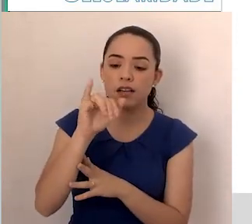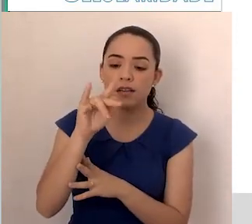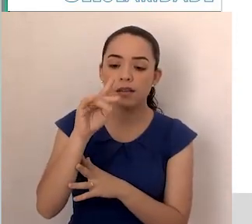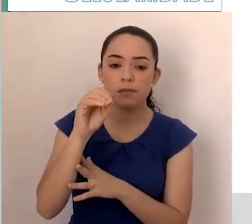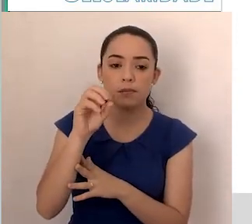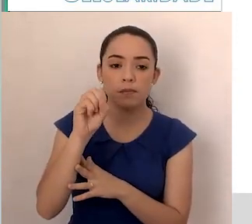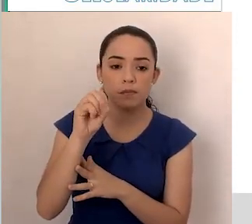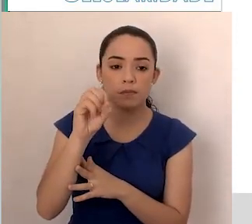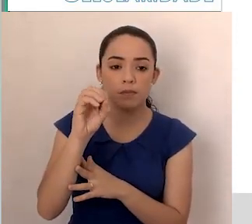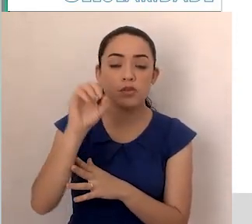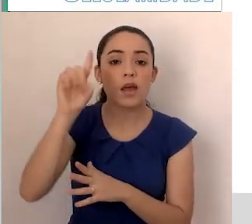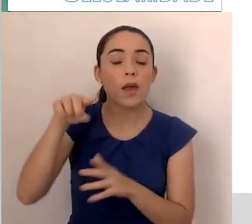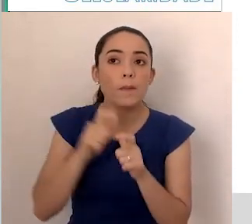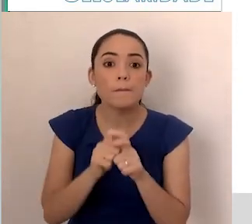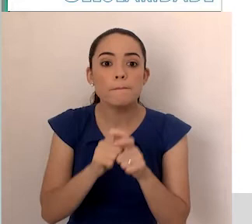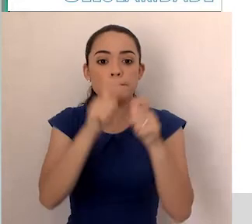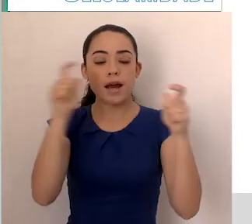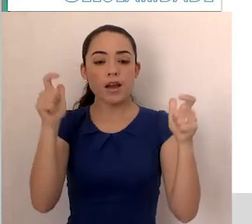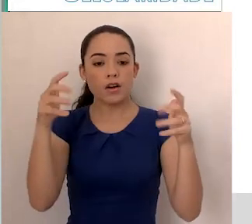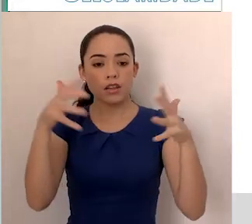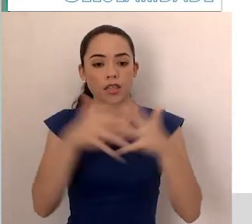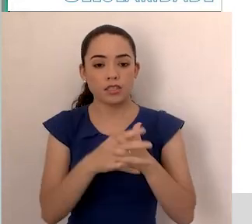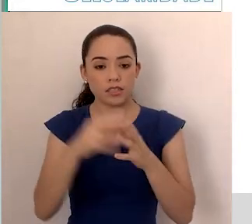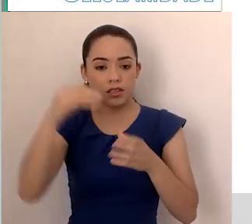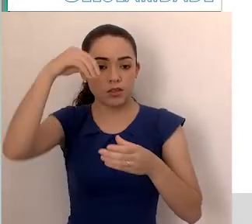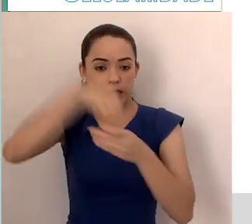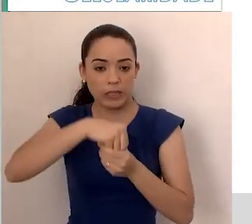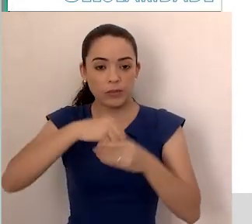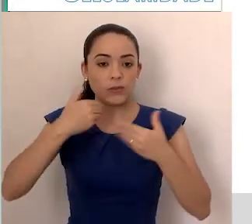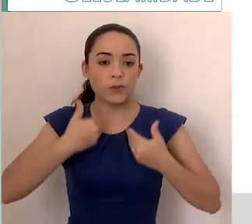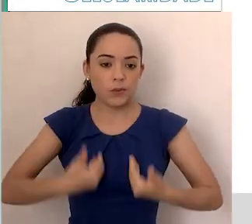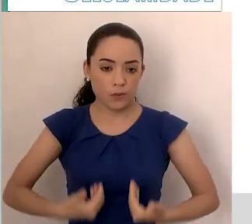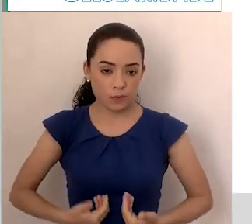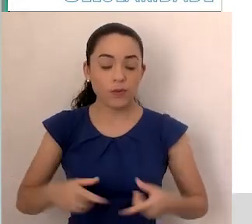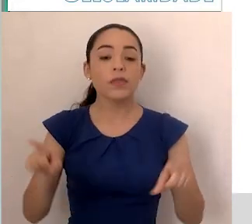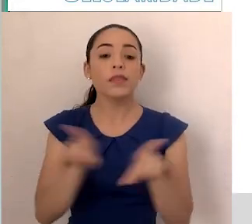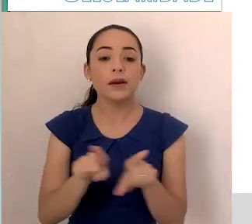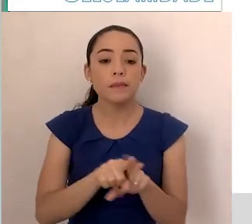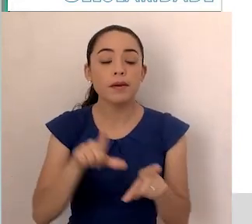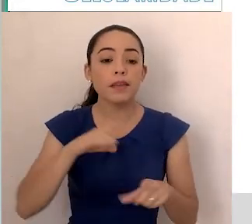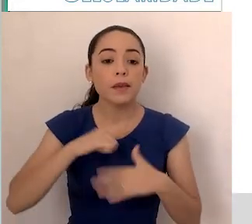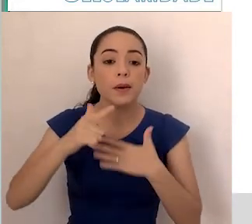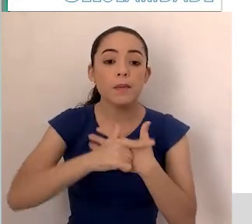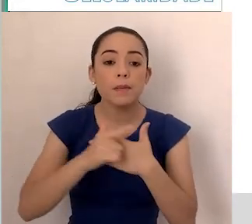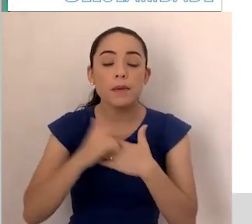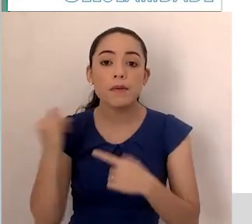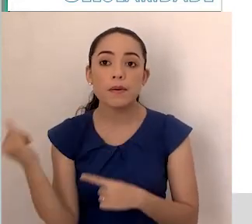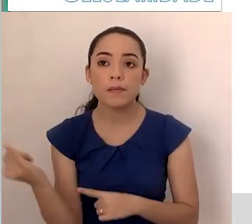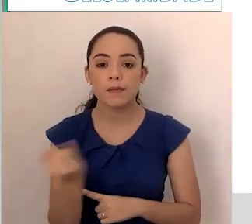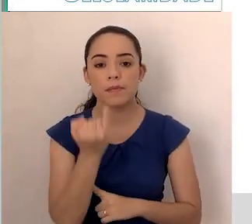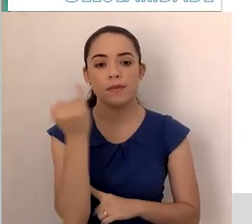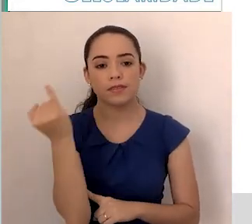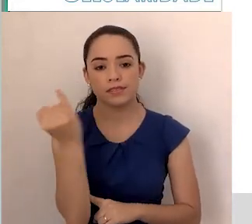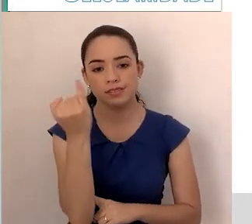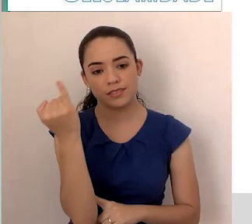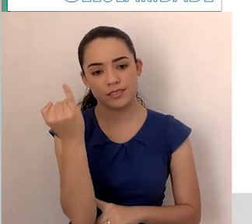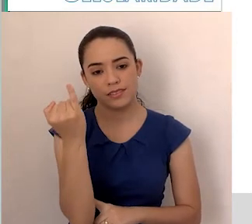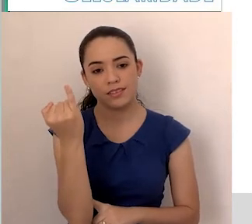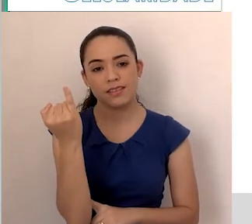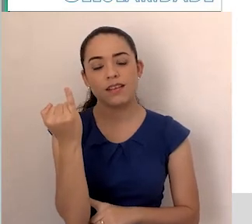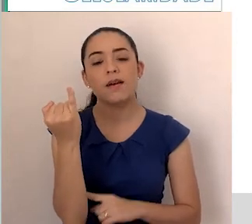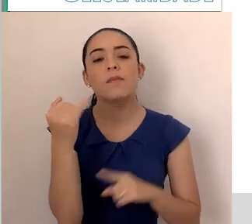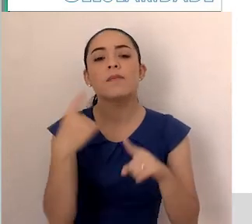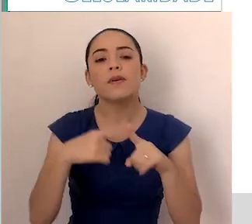do corpo, bem como um tecido ativo para reações celulares que desenvolvem papel importante na manutenção da homeostase,